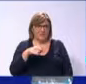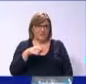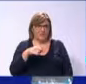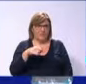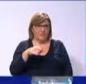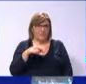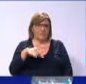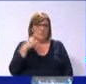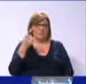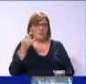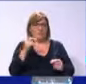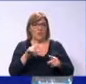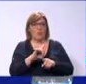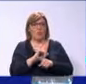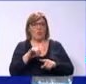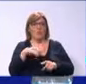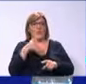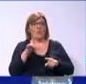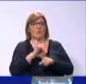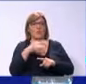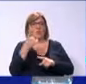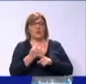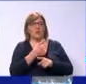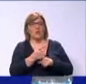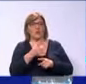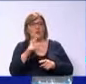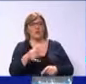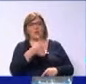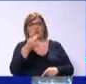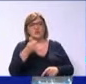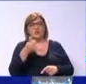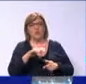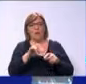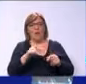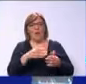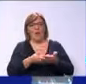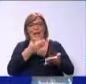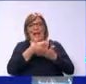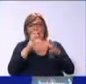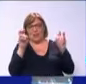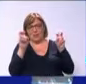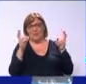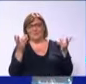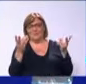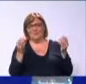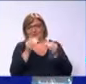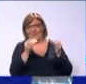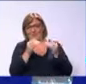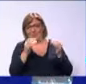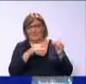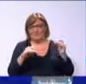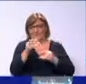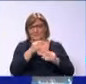joão bobão porque muda ou outra coisinha que está o segundo caldo este jamais apuravam e que o fato deixou muitas